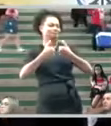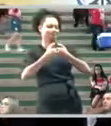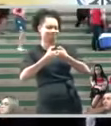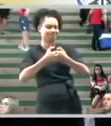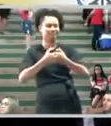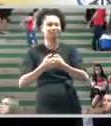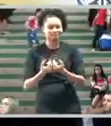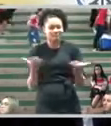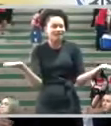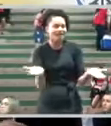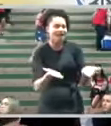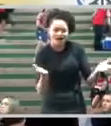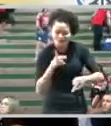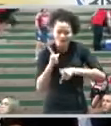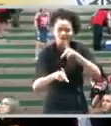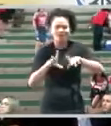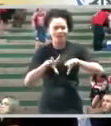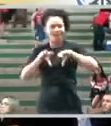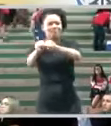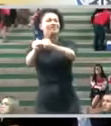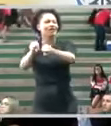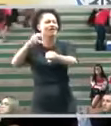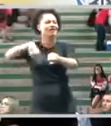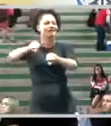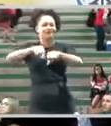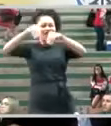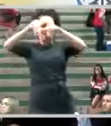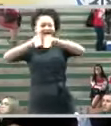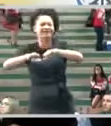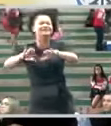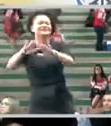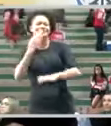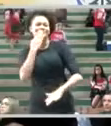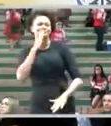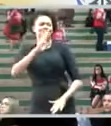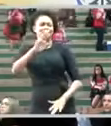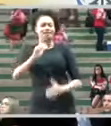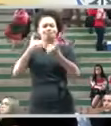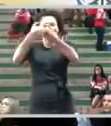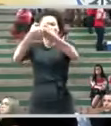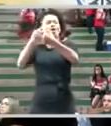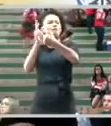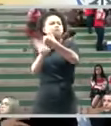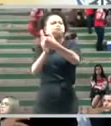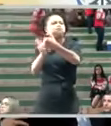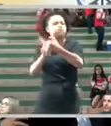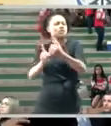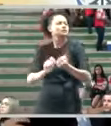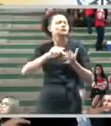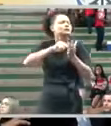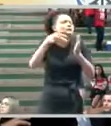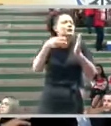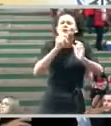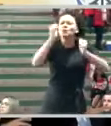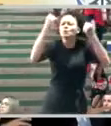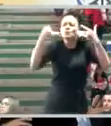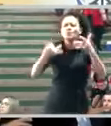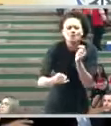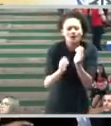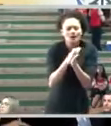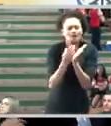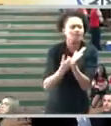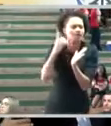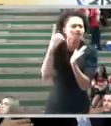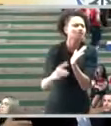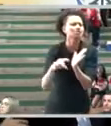havia adquirido a terra prometida, agora a arca repousou em Siló. Isso implica dizer, a Bíblia diz que agora